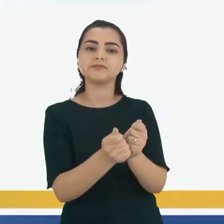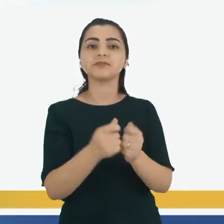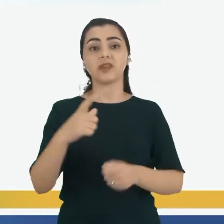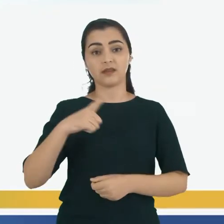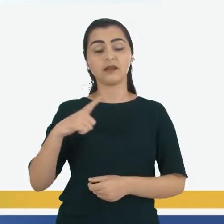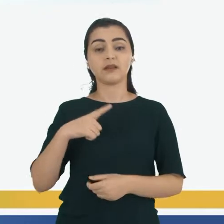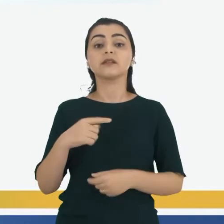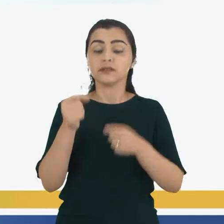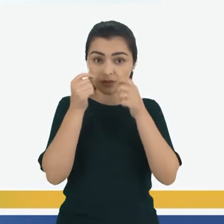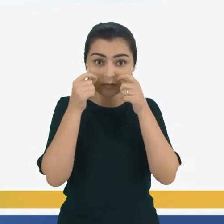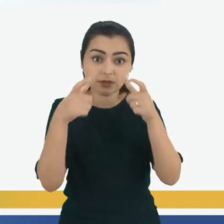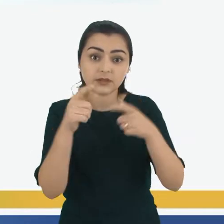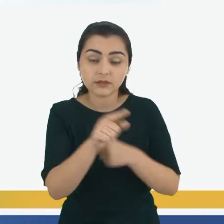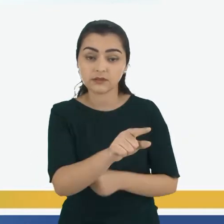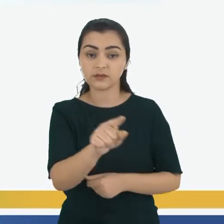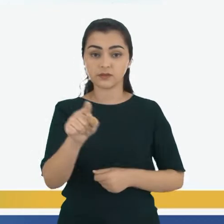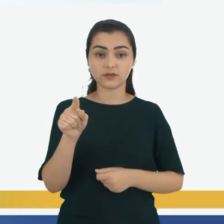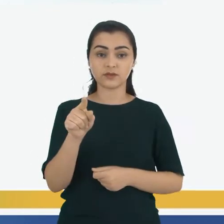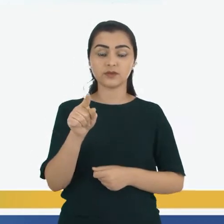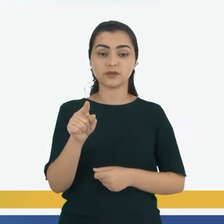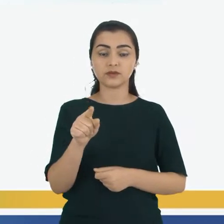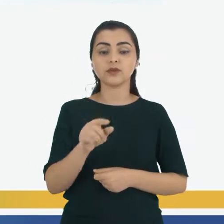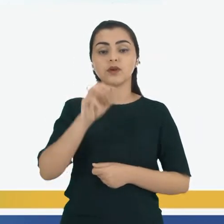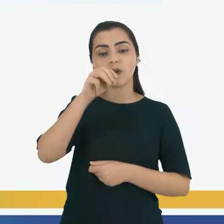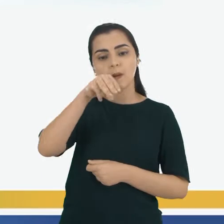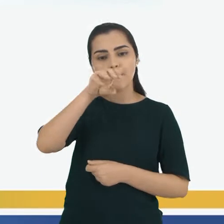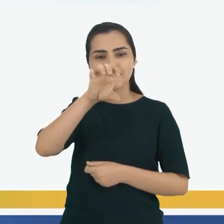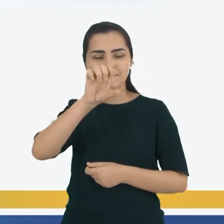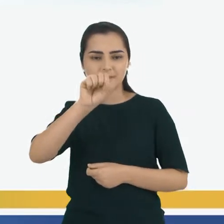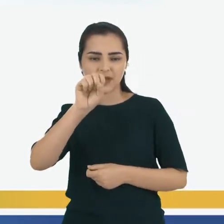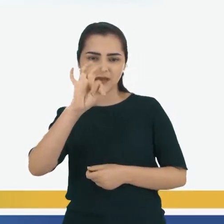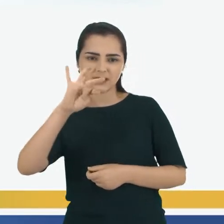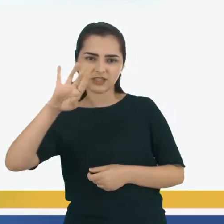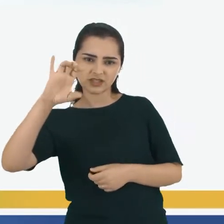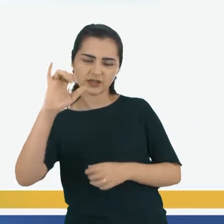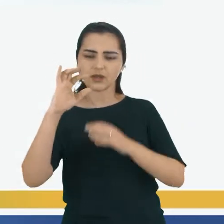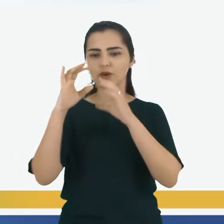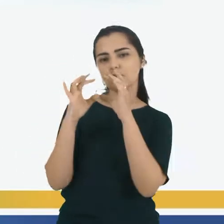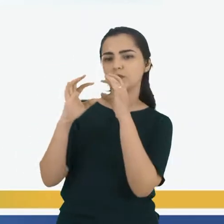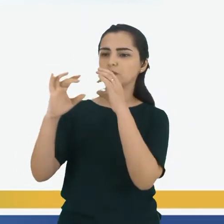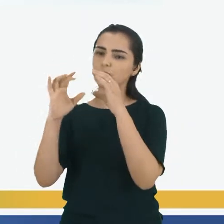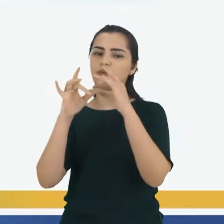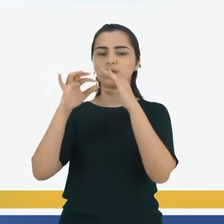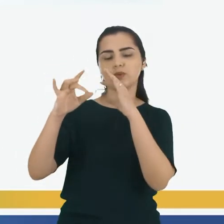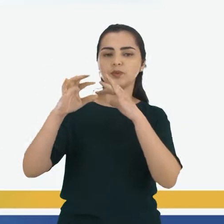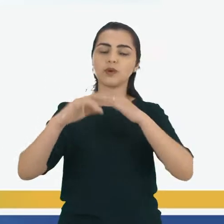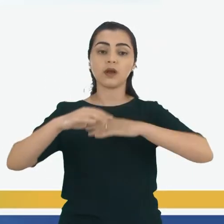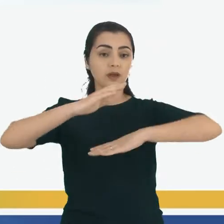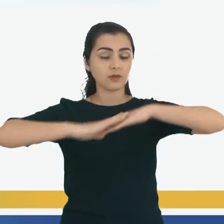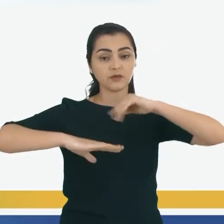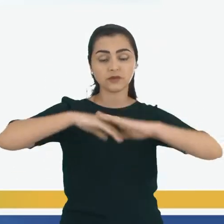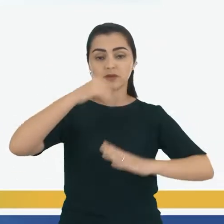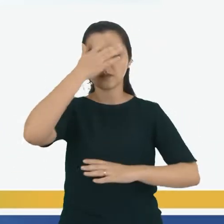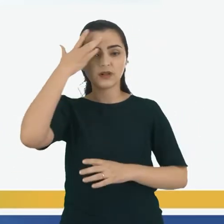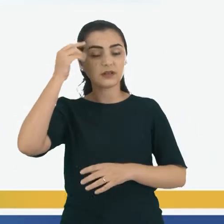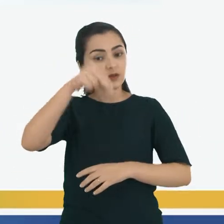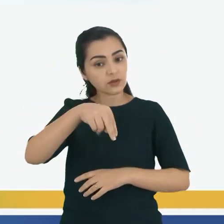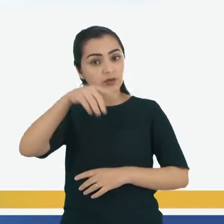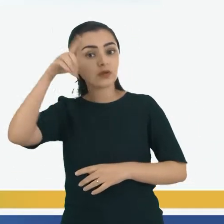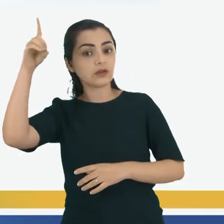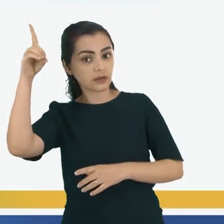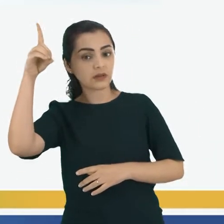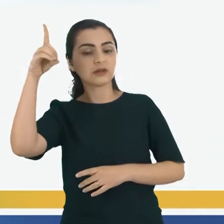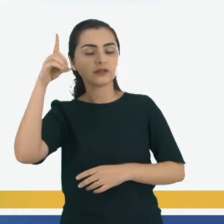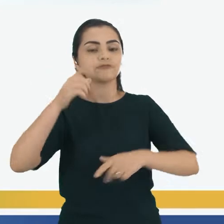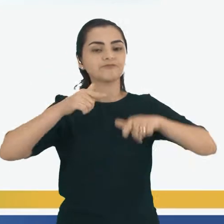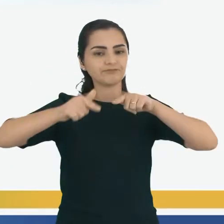aqui, chamo a atenção para vocês, do Mestre Vitalino. Mestre Vitalino é um artista brasileiro do Nordeste.